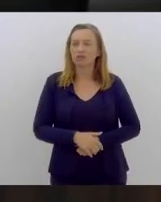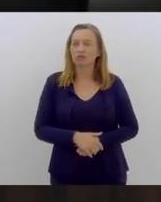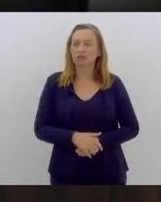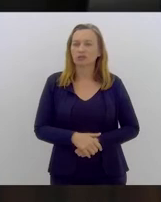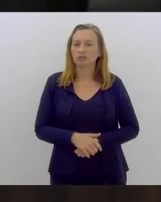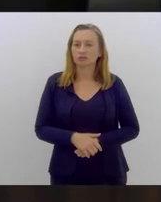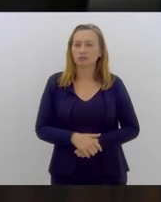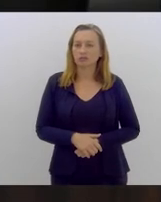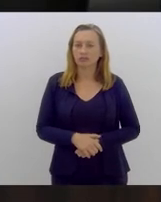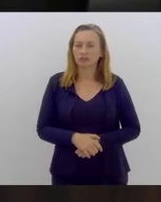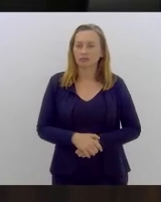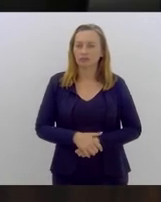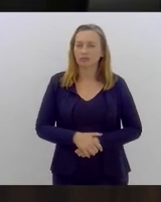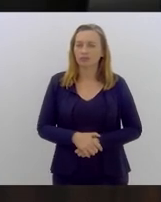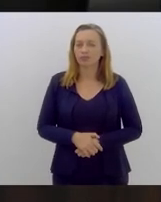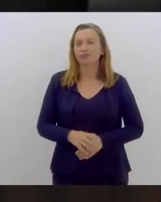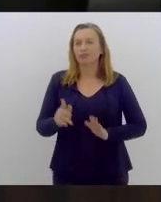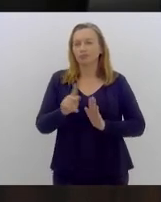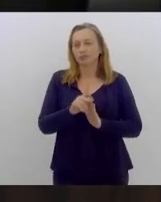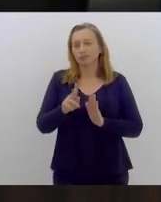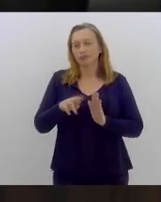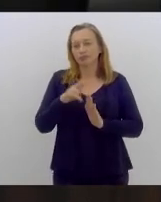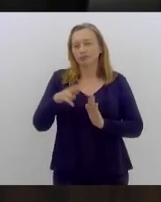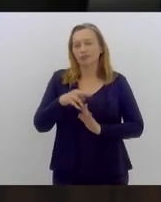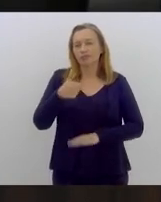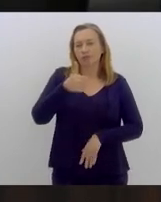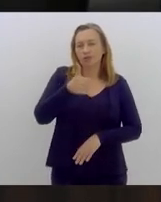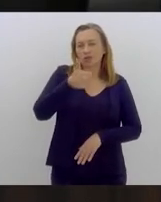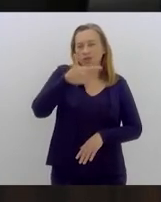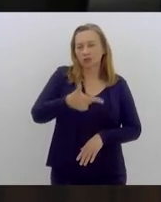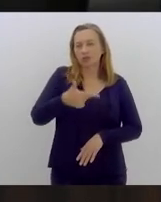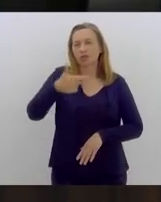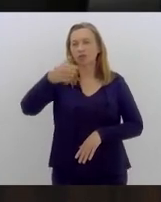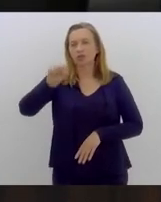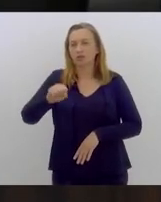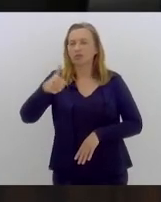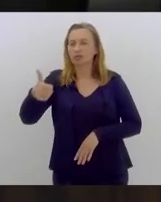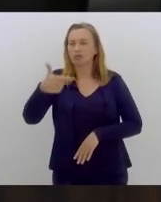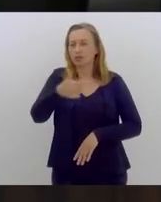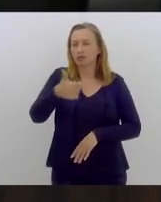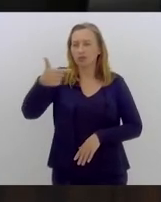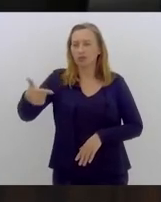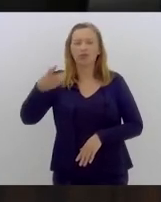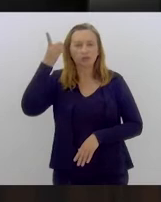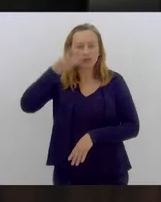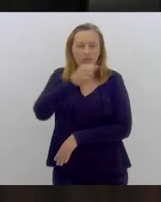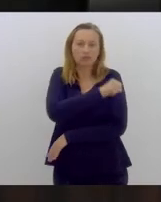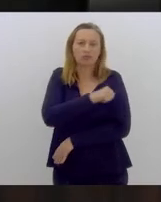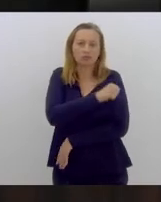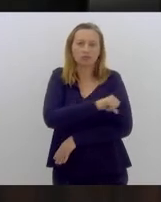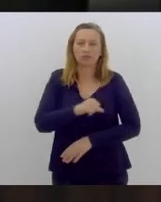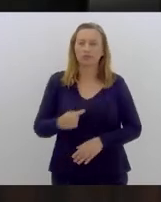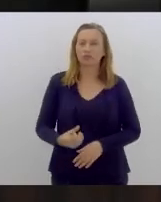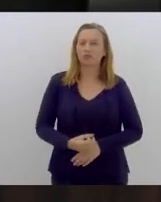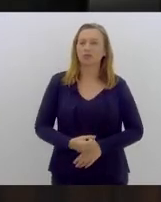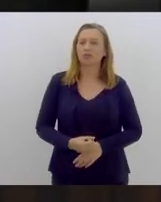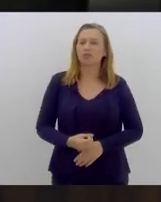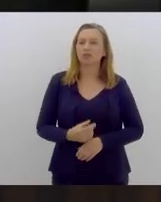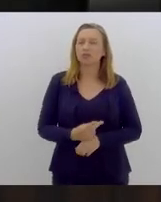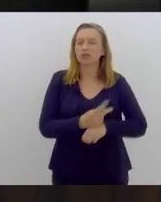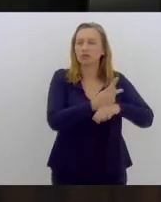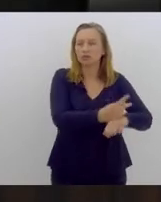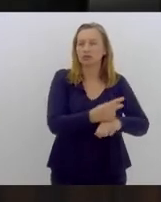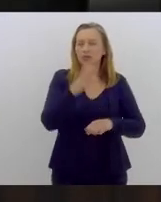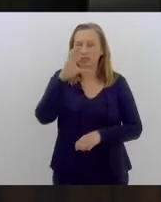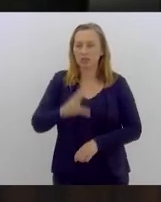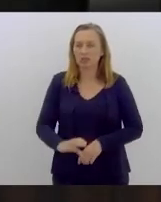promulgação. Projeto de resolução número 1281 de 22, de autoria da deputada enfermeira Rejane, concede o prêmio Cidadania, Direito e